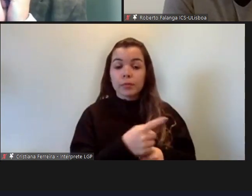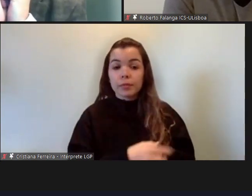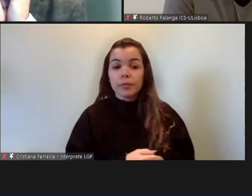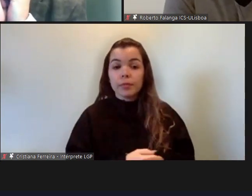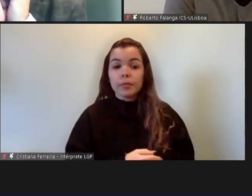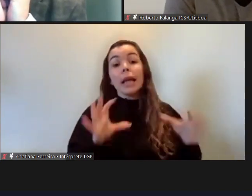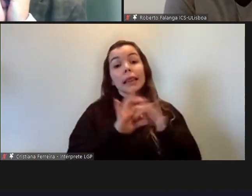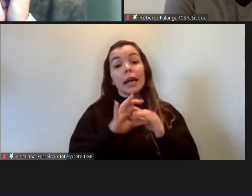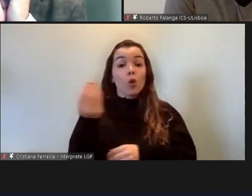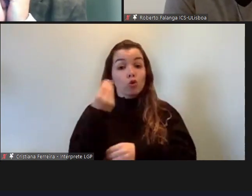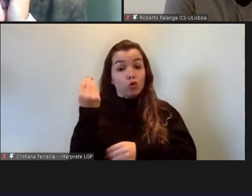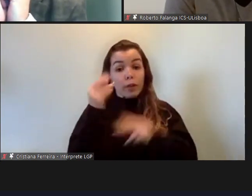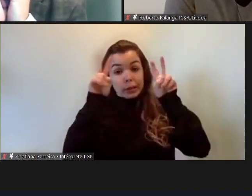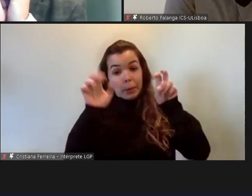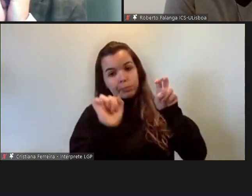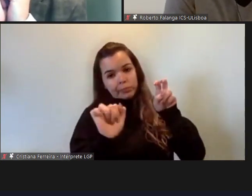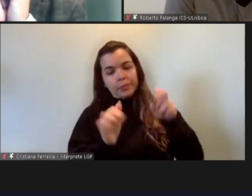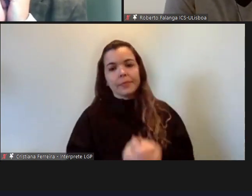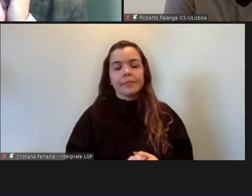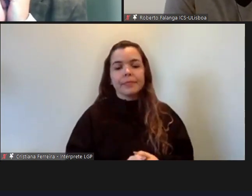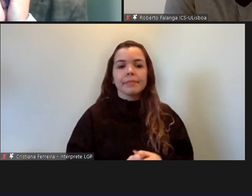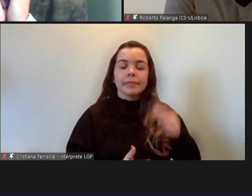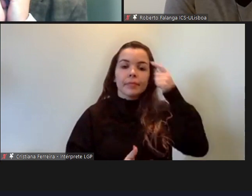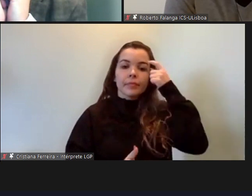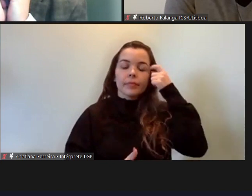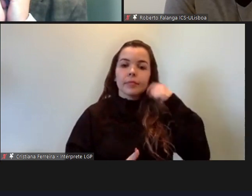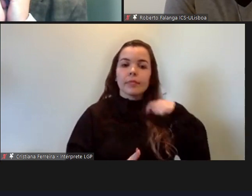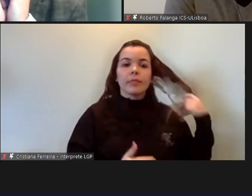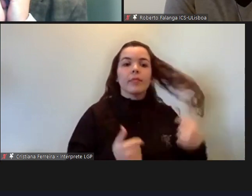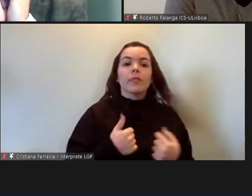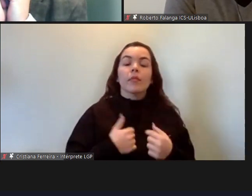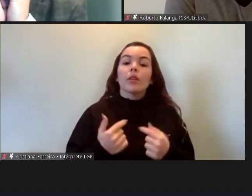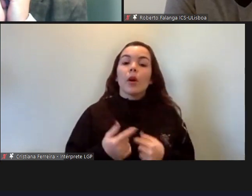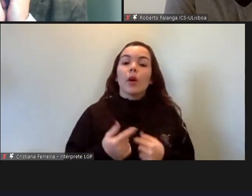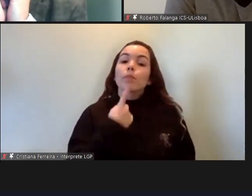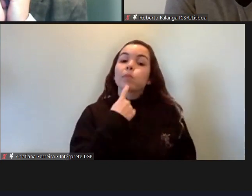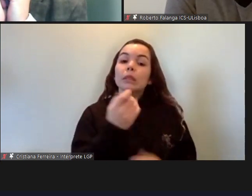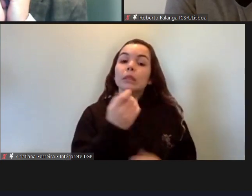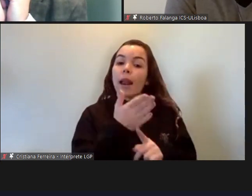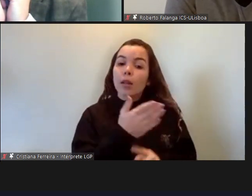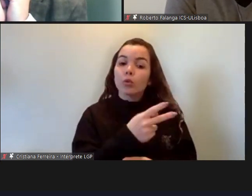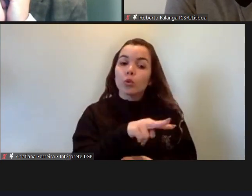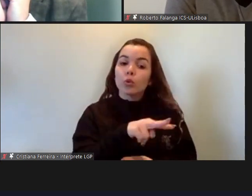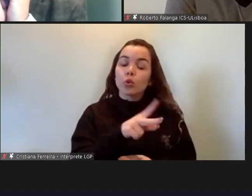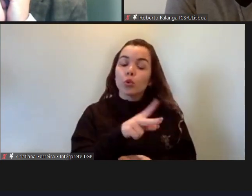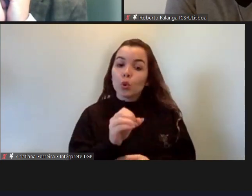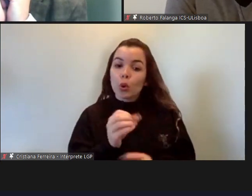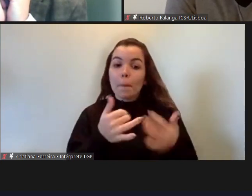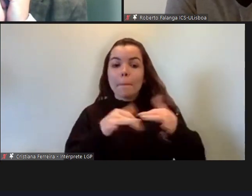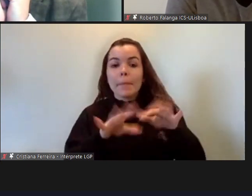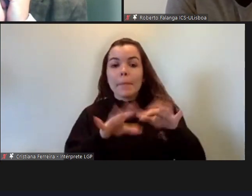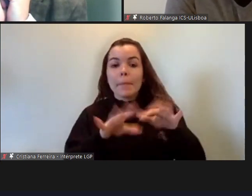jovens. E eu lanço diretamente ao Nuno, mas também tem a ver com aquilo que disse a Ângela, que